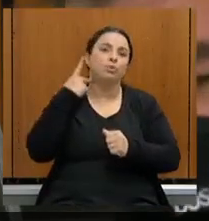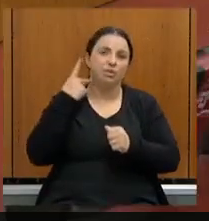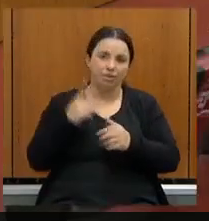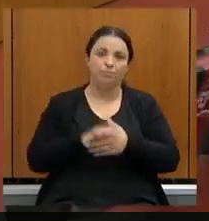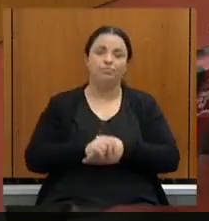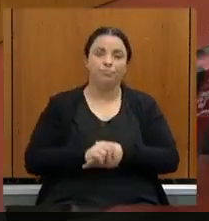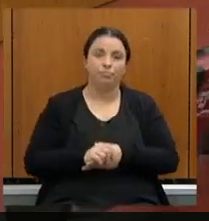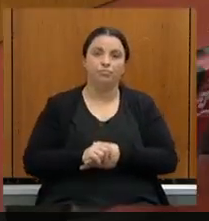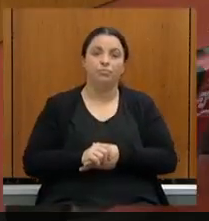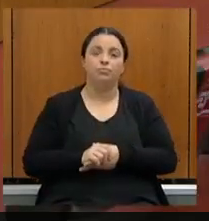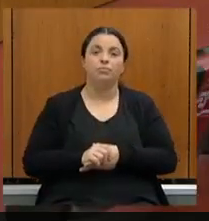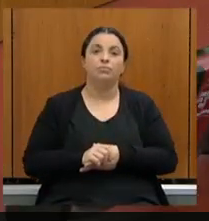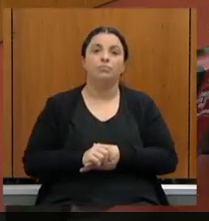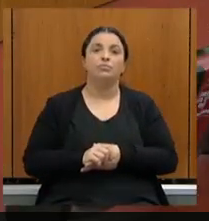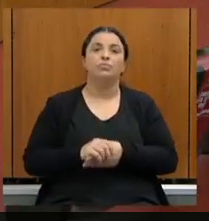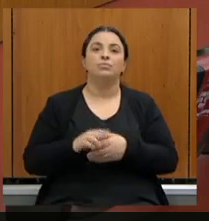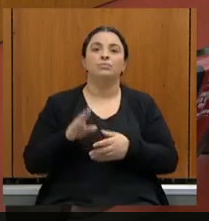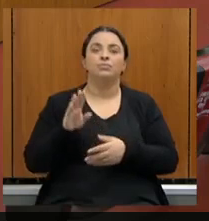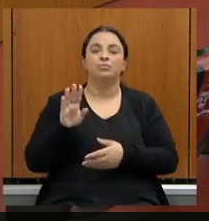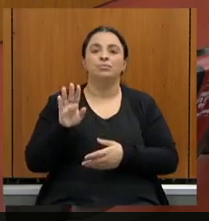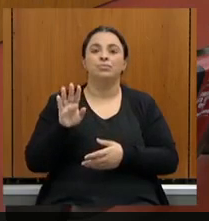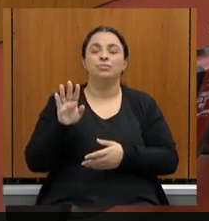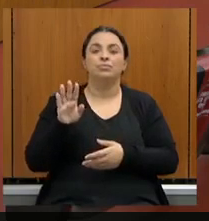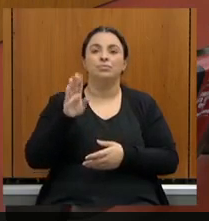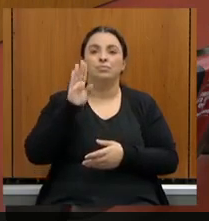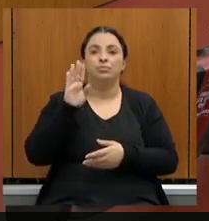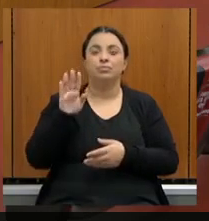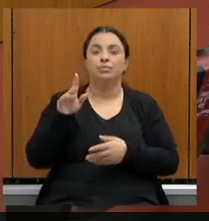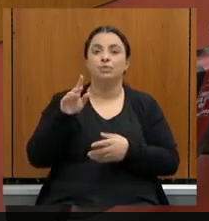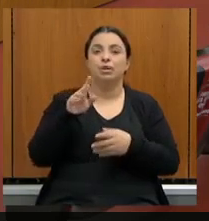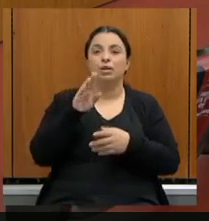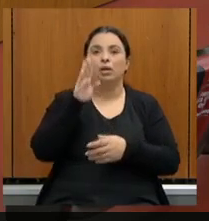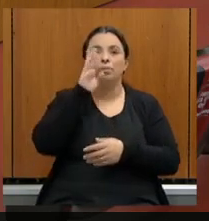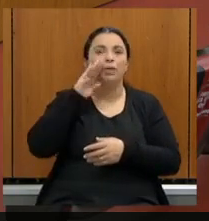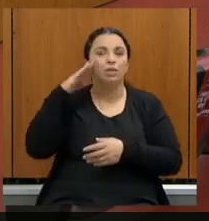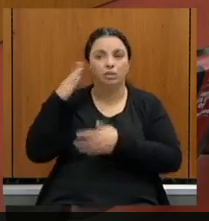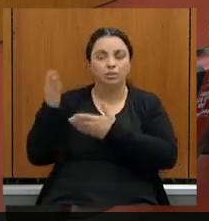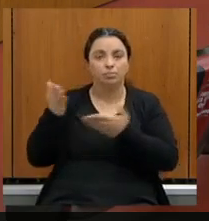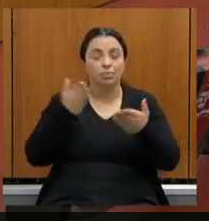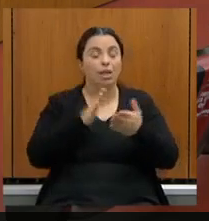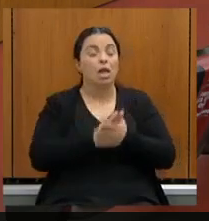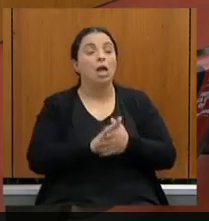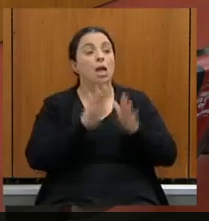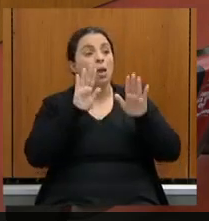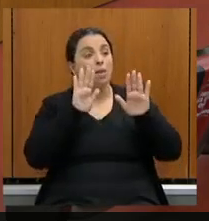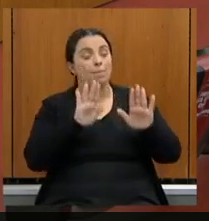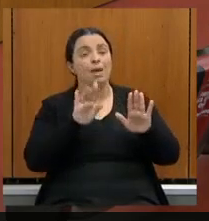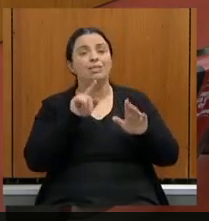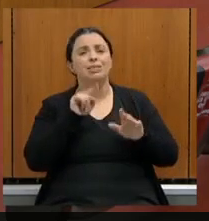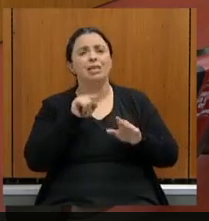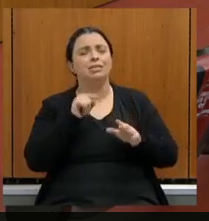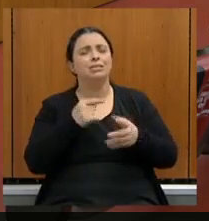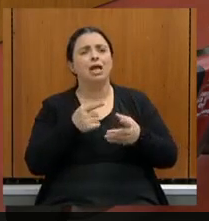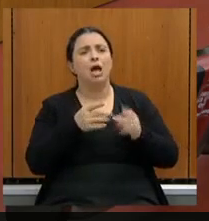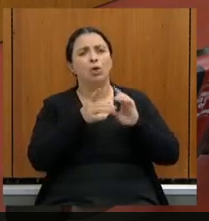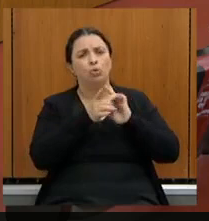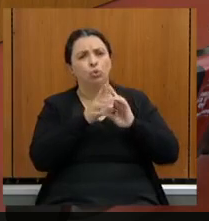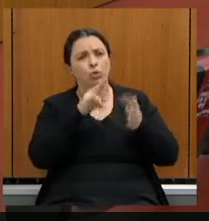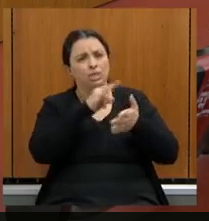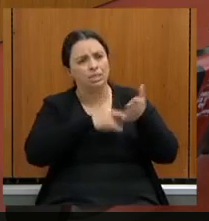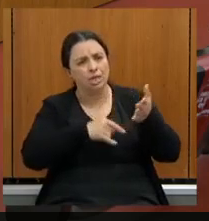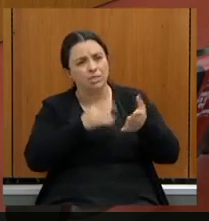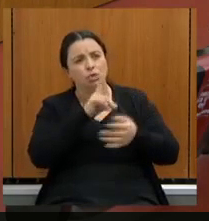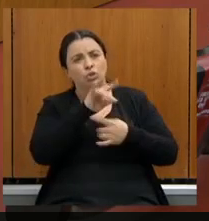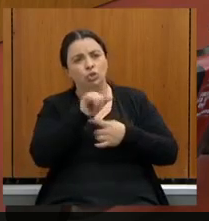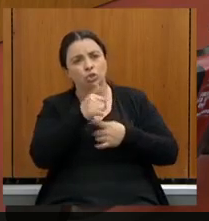da minha secretária, com a palavra para concluir, a essa omissão, dessa autorização, de 2017, vocês